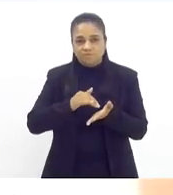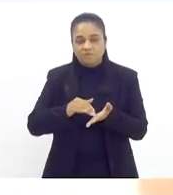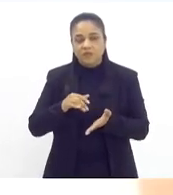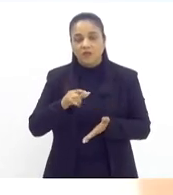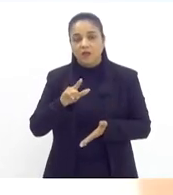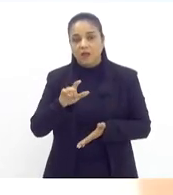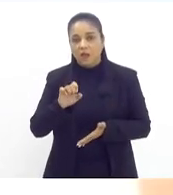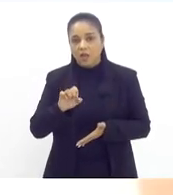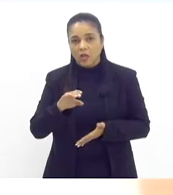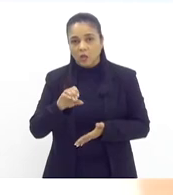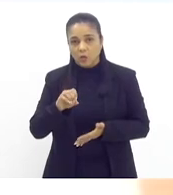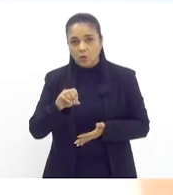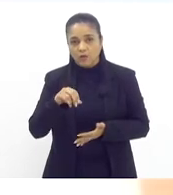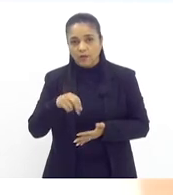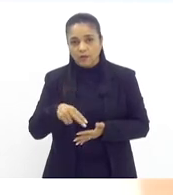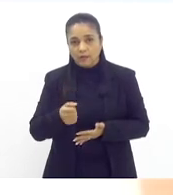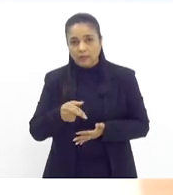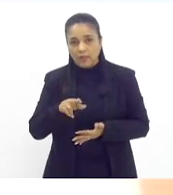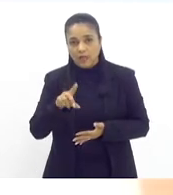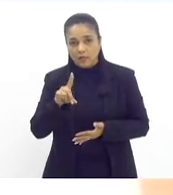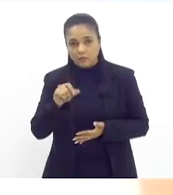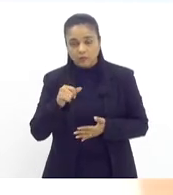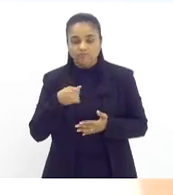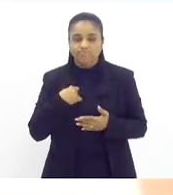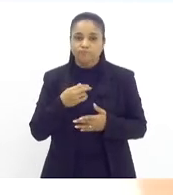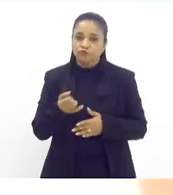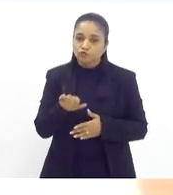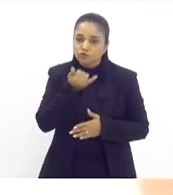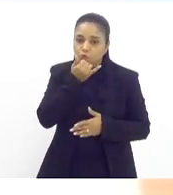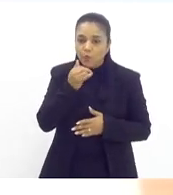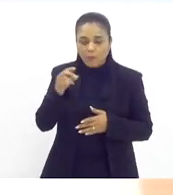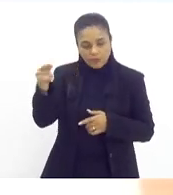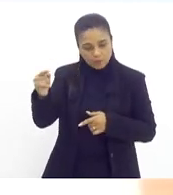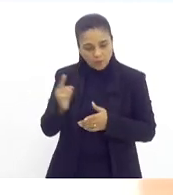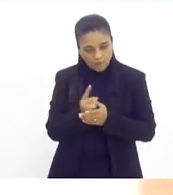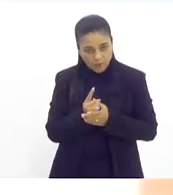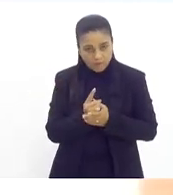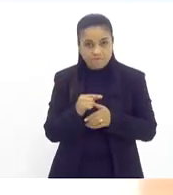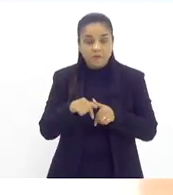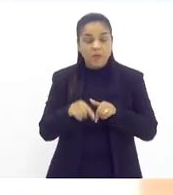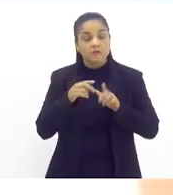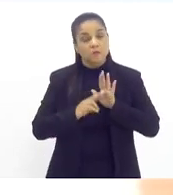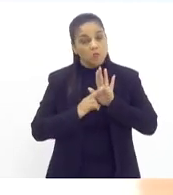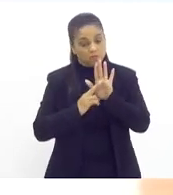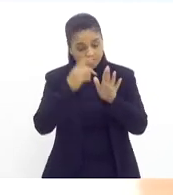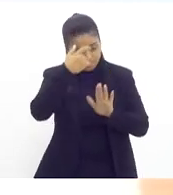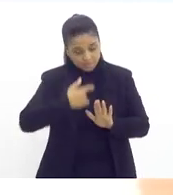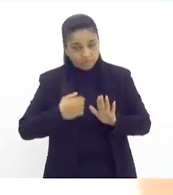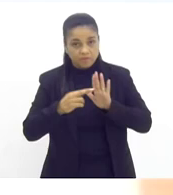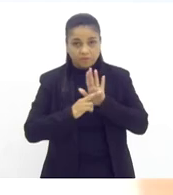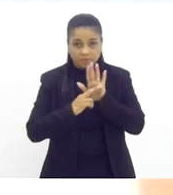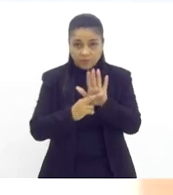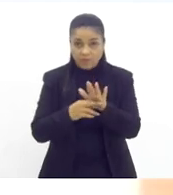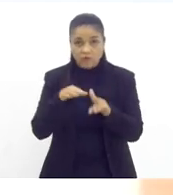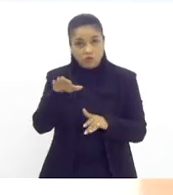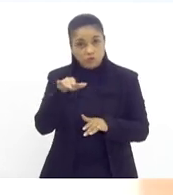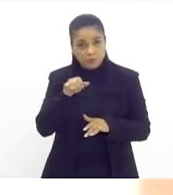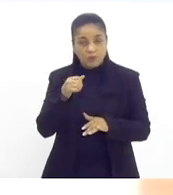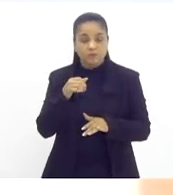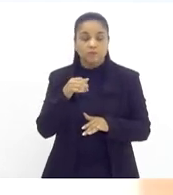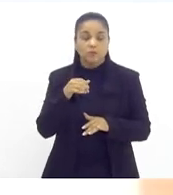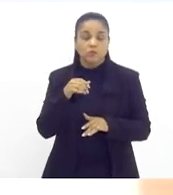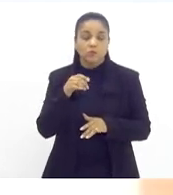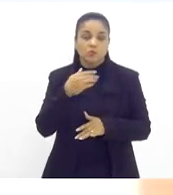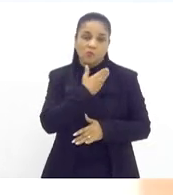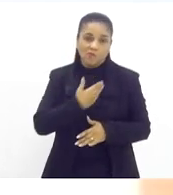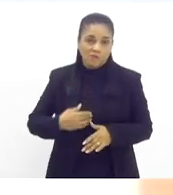Lobo pede desculpas de não poder estar presente, eu estou representando aqui, porque ele foi convocado pelo governador Cláudio Castro